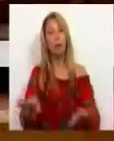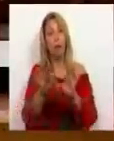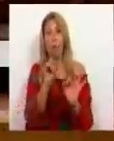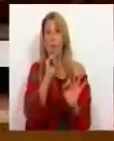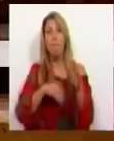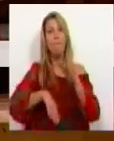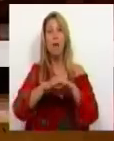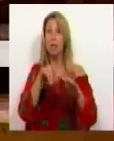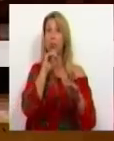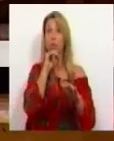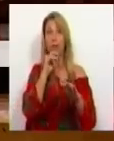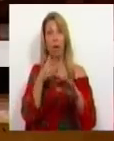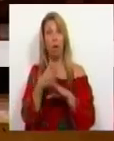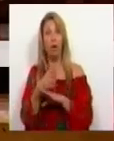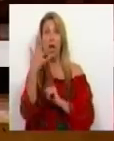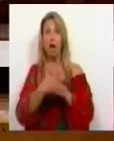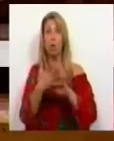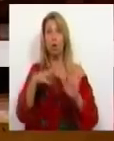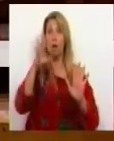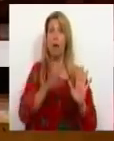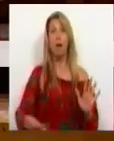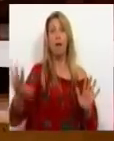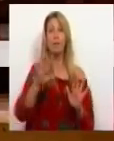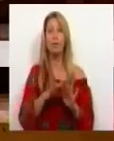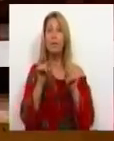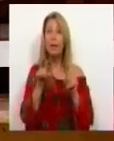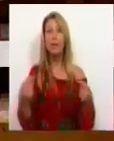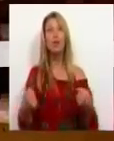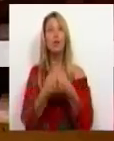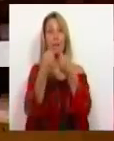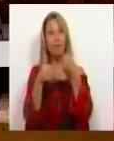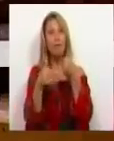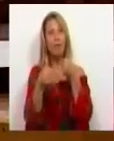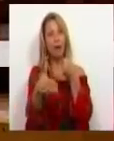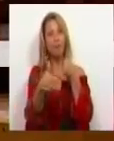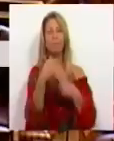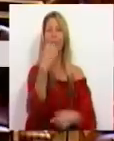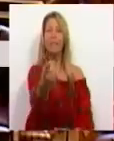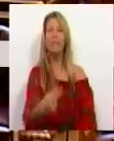possível, pela indústria nacional. É esse o desafio que temos pela frente. Disse.